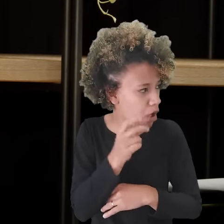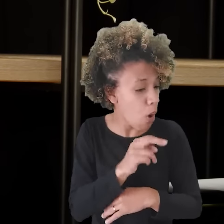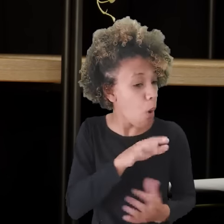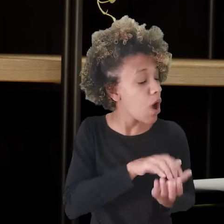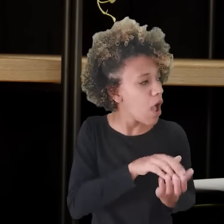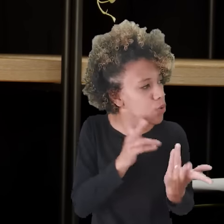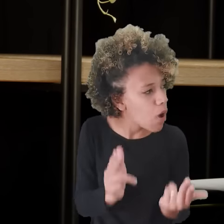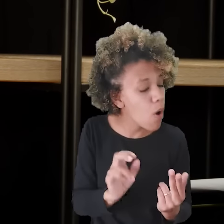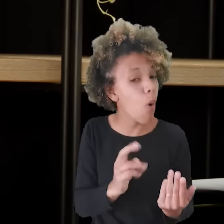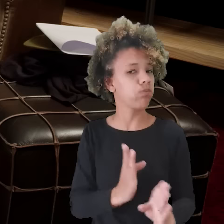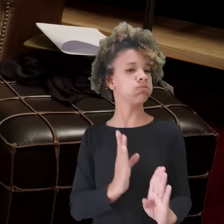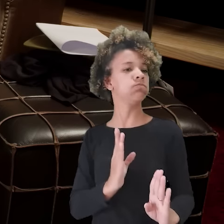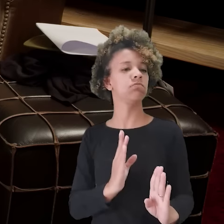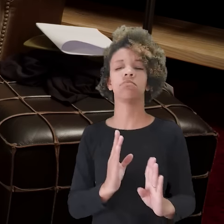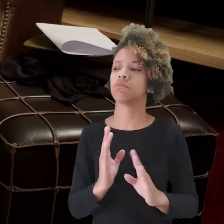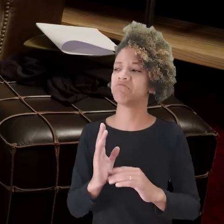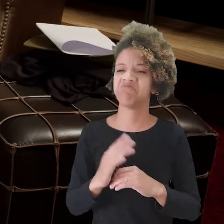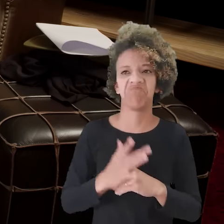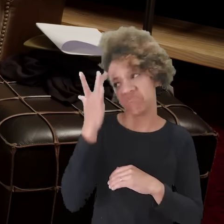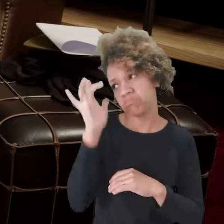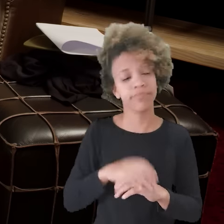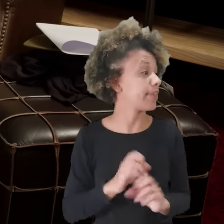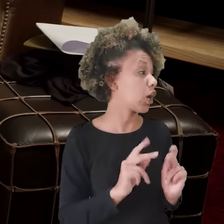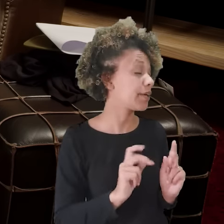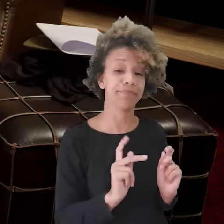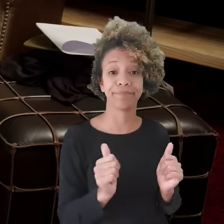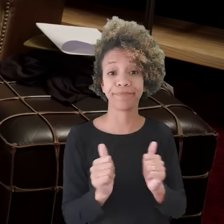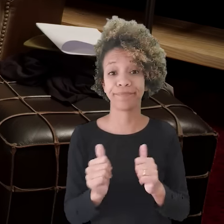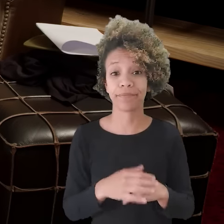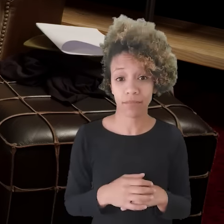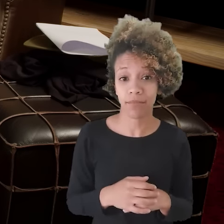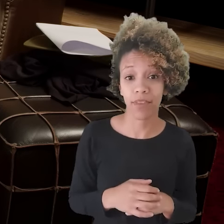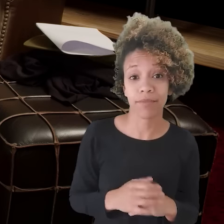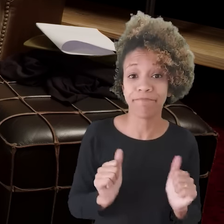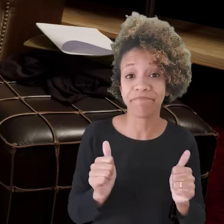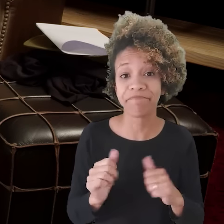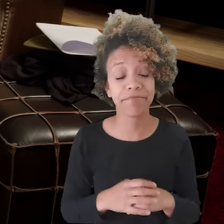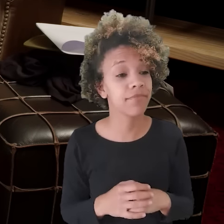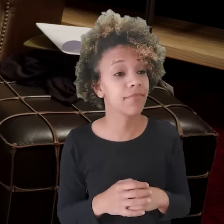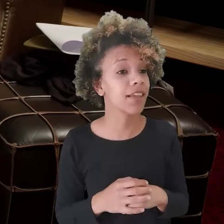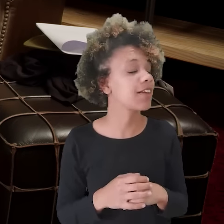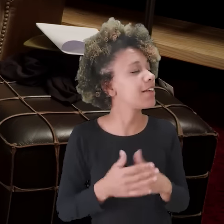ele fica reativo cara eu não tenho a menor ideia Ok beleza como responder